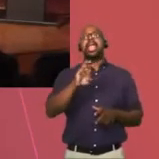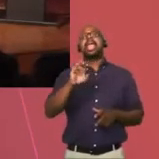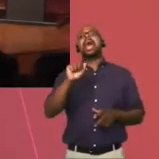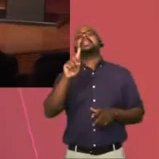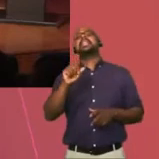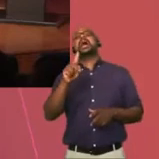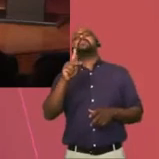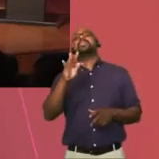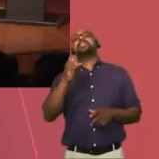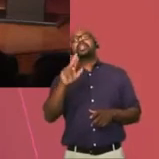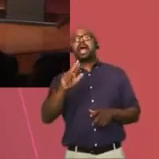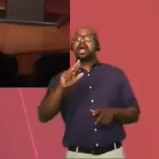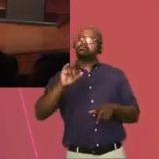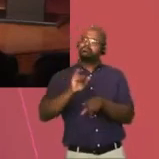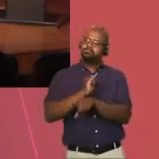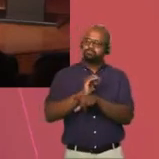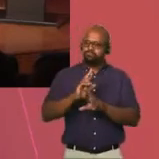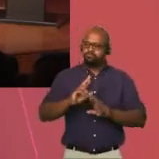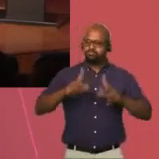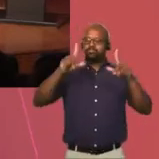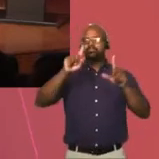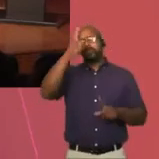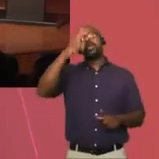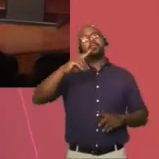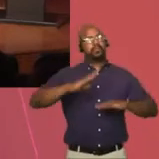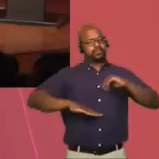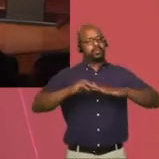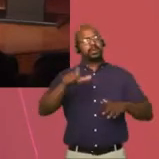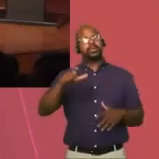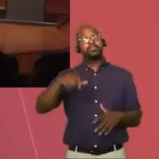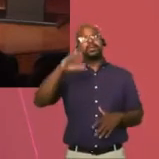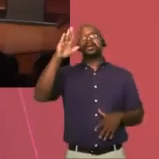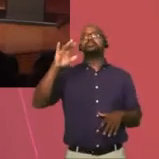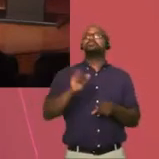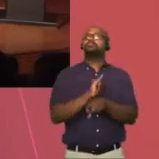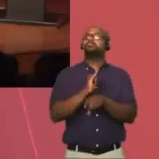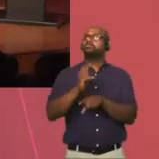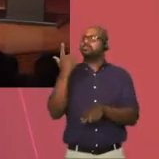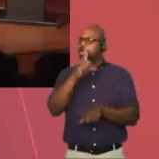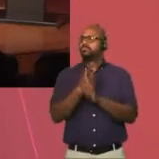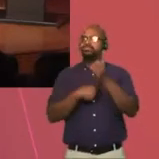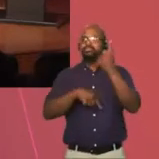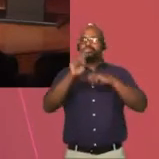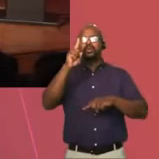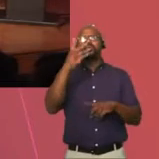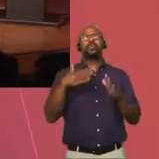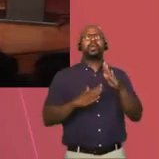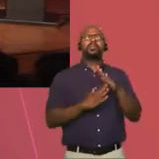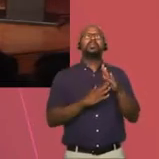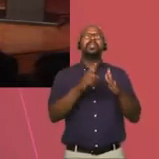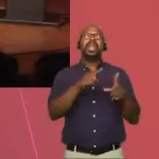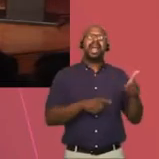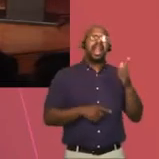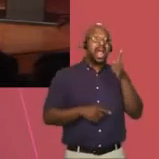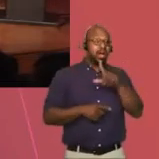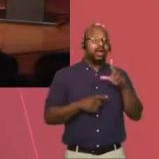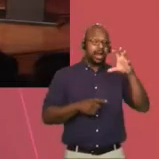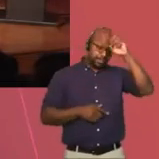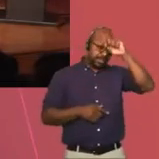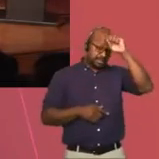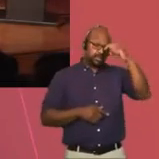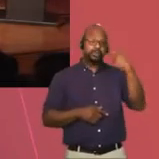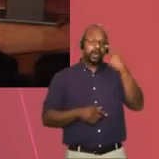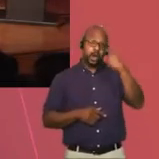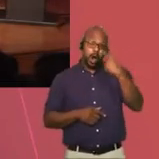readaptar mas se Reinventar foi profissional e provavelmente mais se reinventou é só tive mais uma coisa ela agora está aprendendo